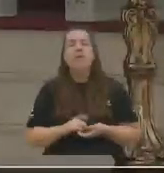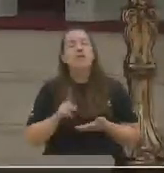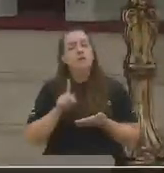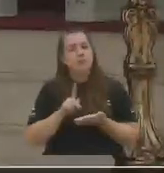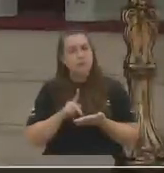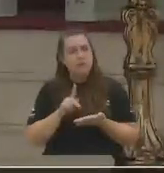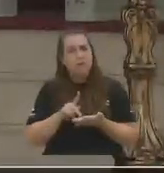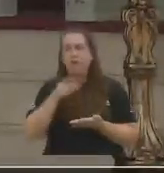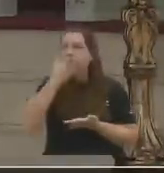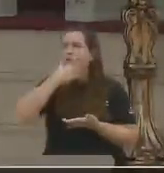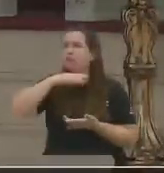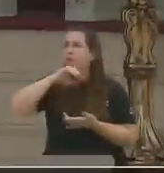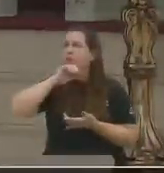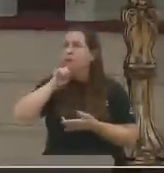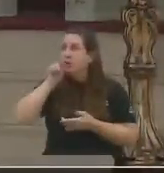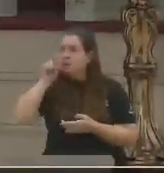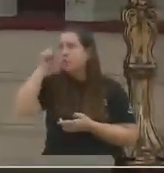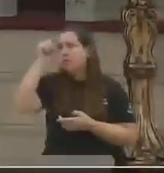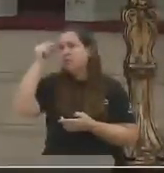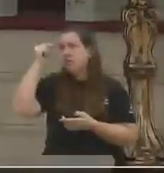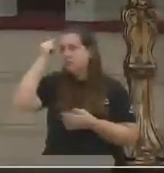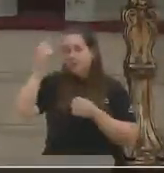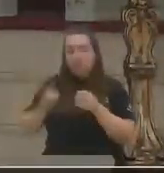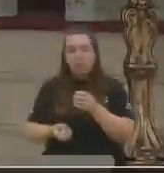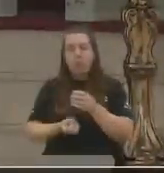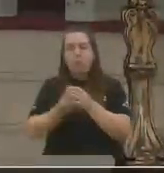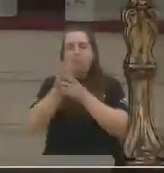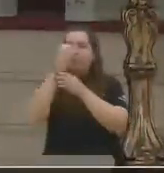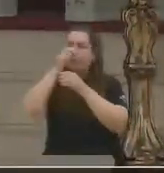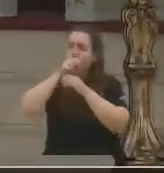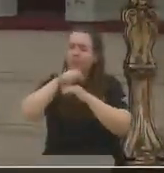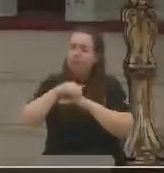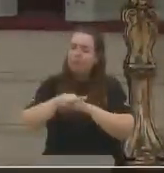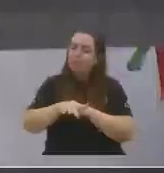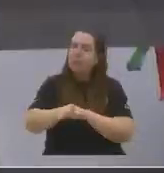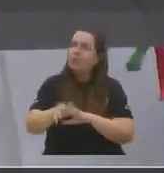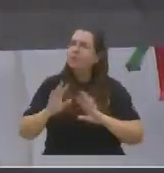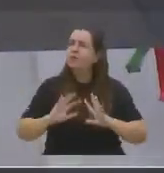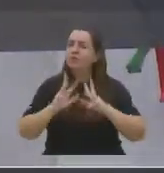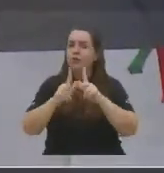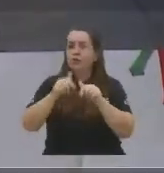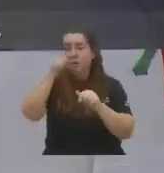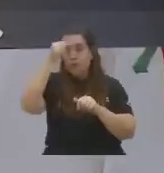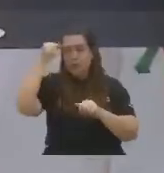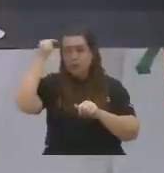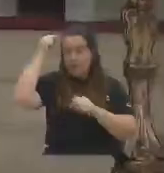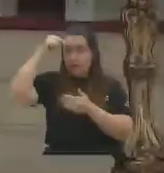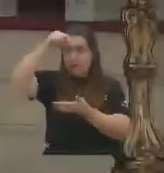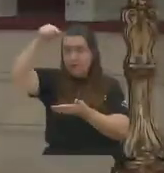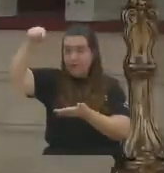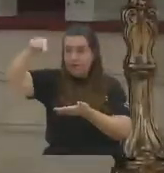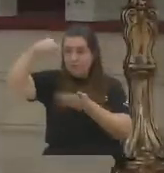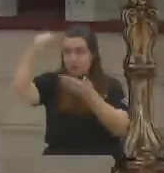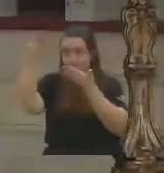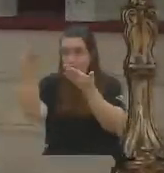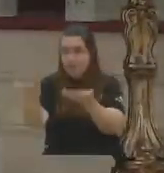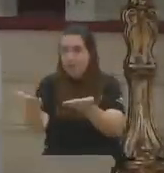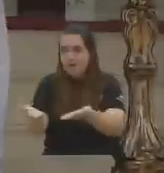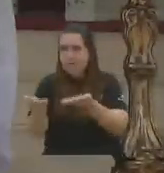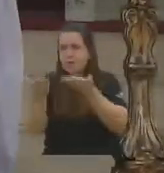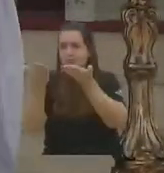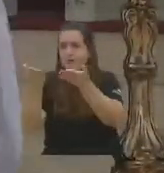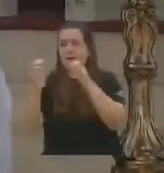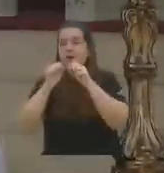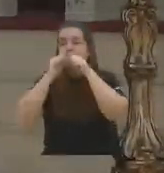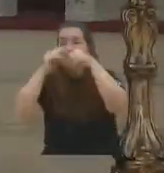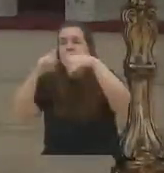Na verdade, ó Pai, vós sois santo e fonte de toda a santidade. Santificai, pois, estas